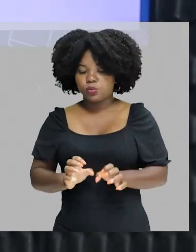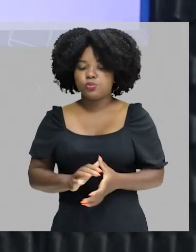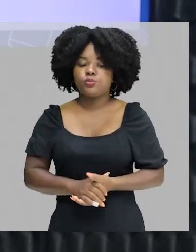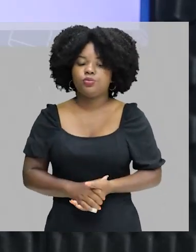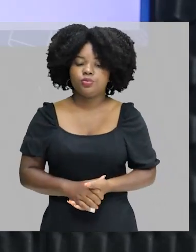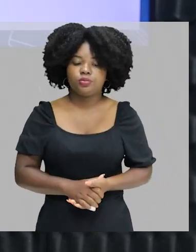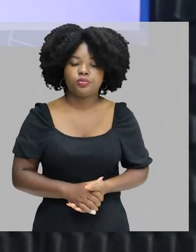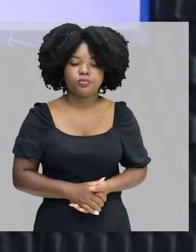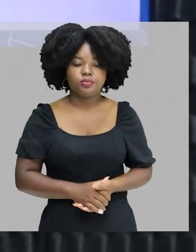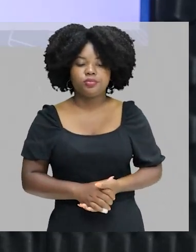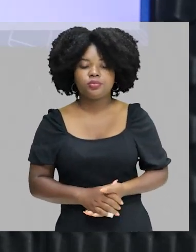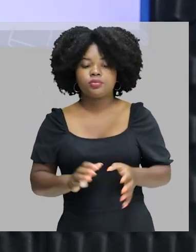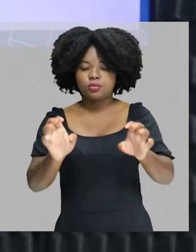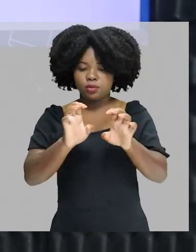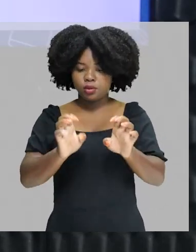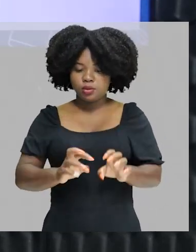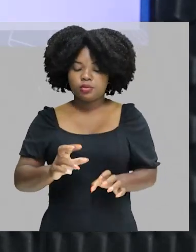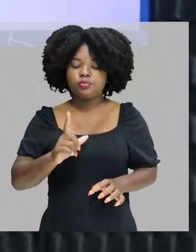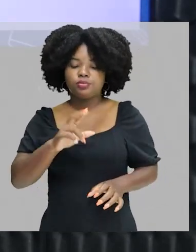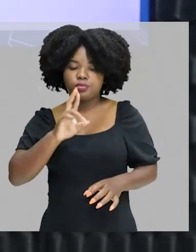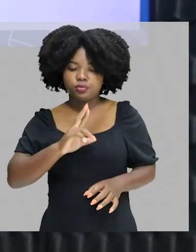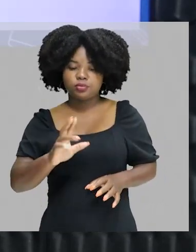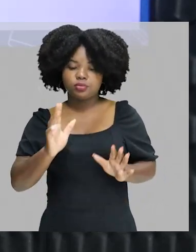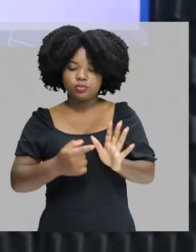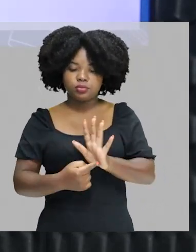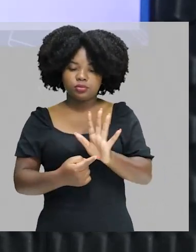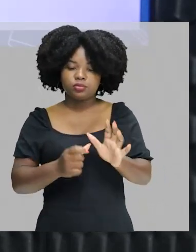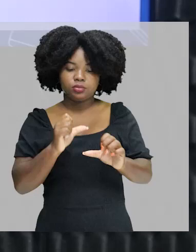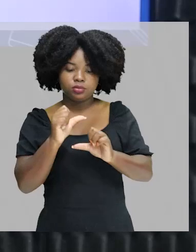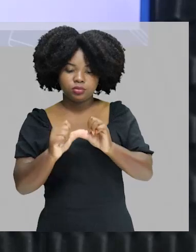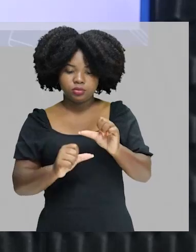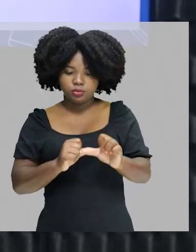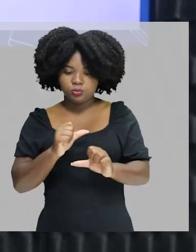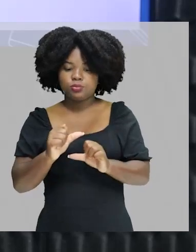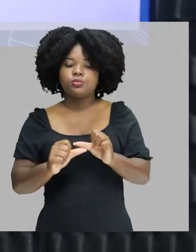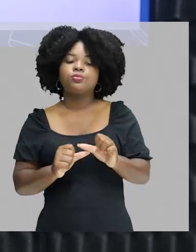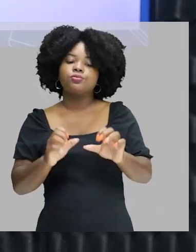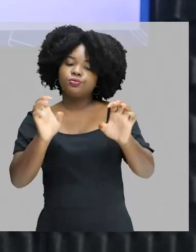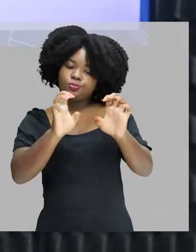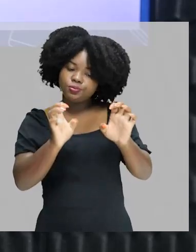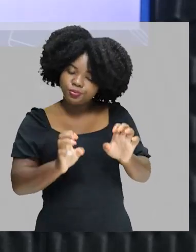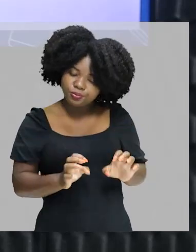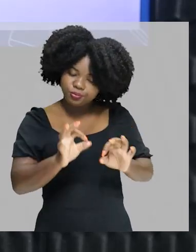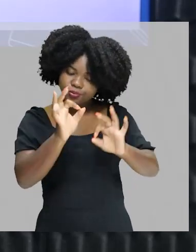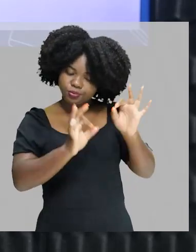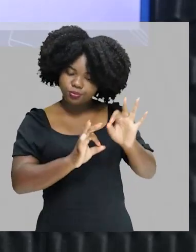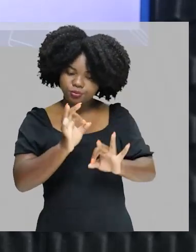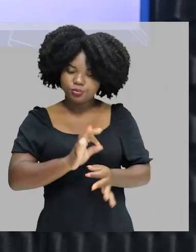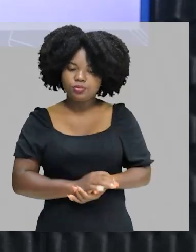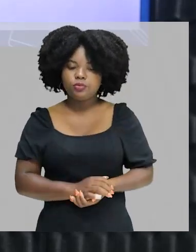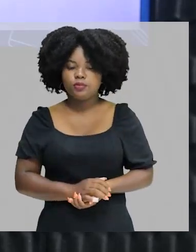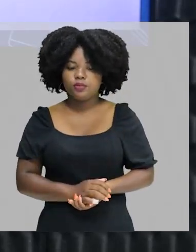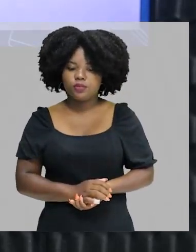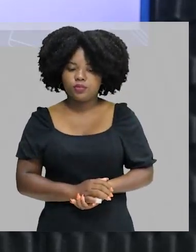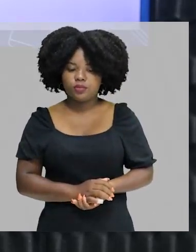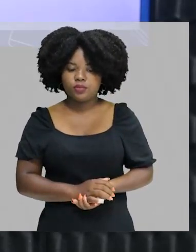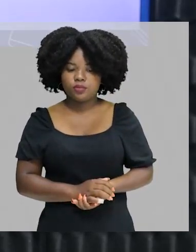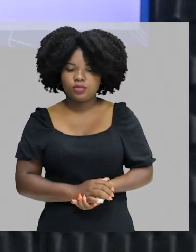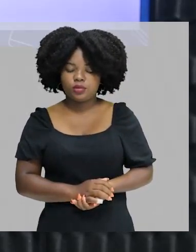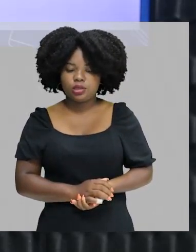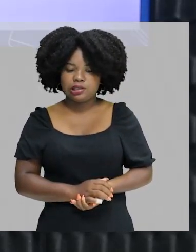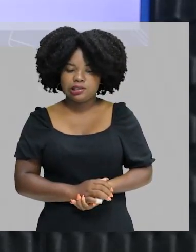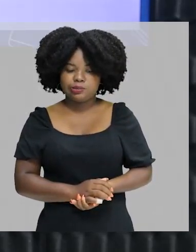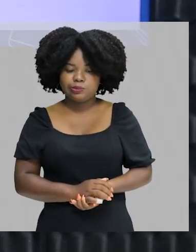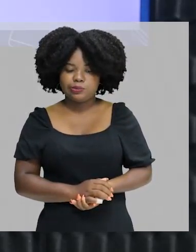estrutura resultante, ela apresenta uma modificação na sua composição, ok? Bem aqui,